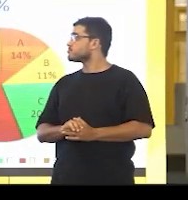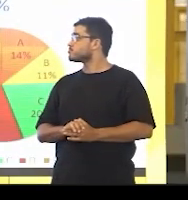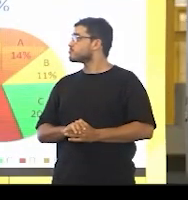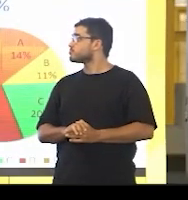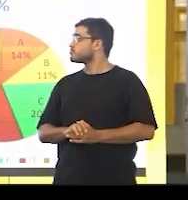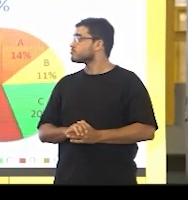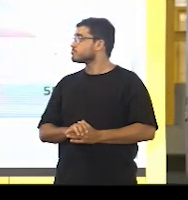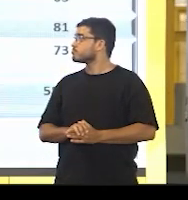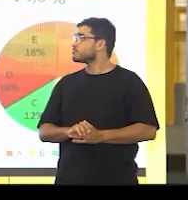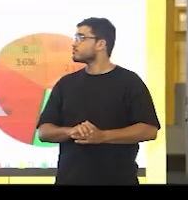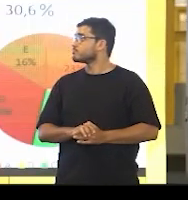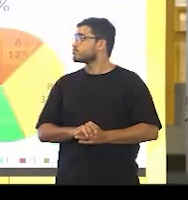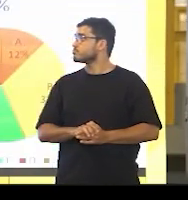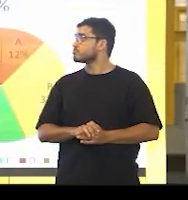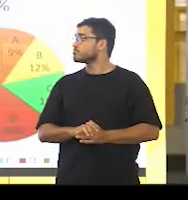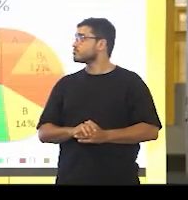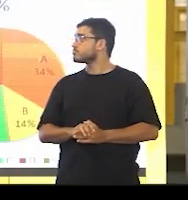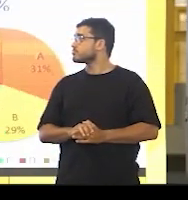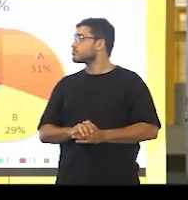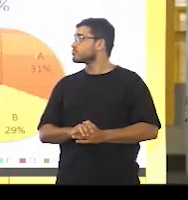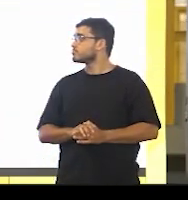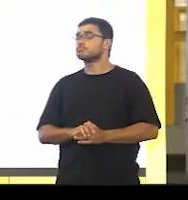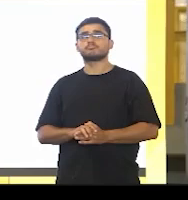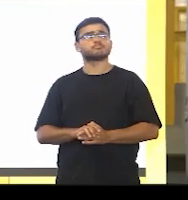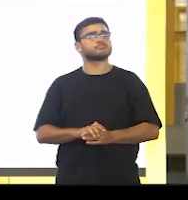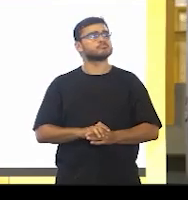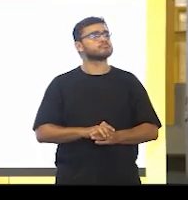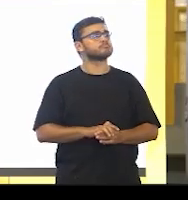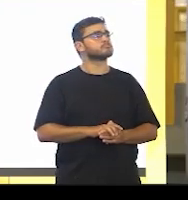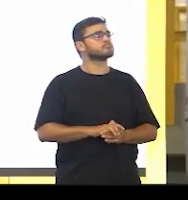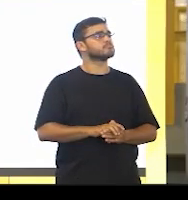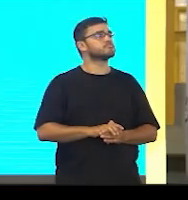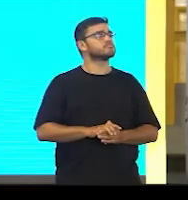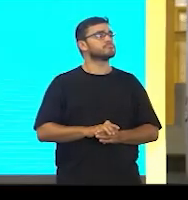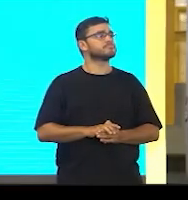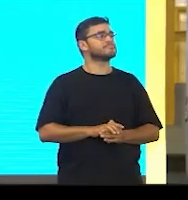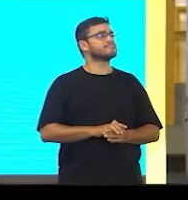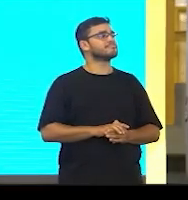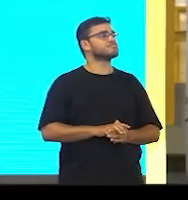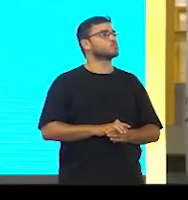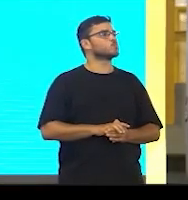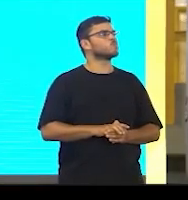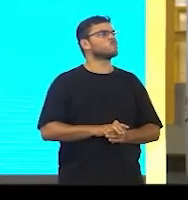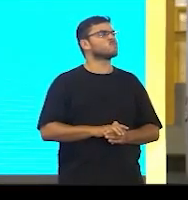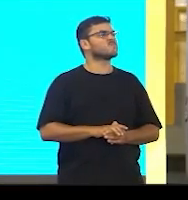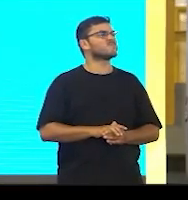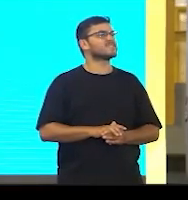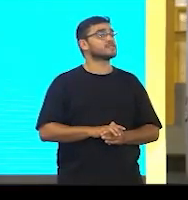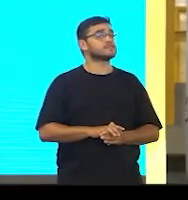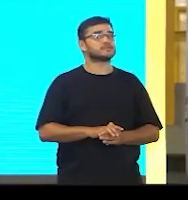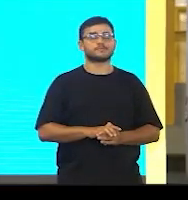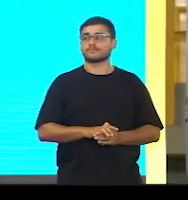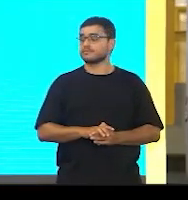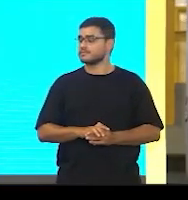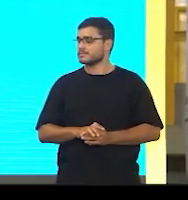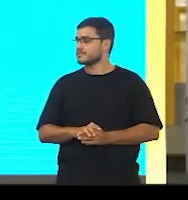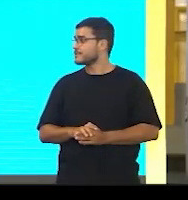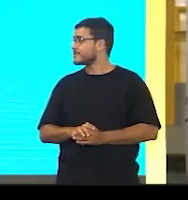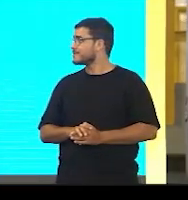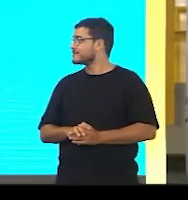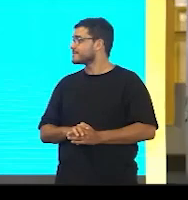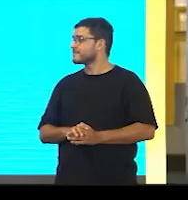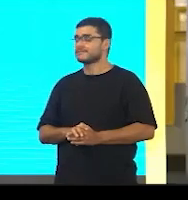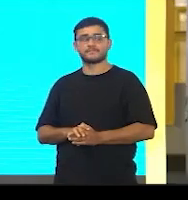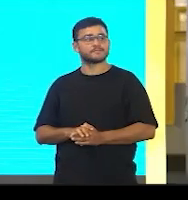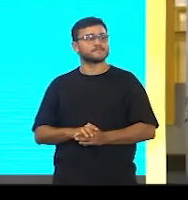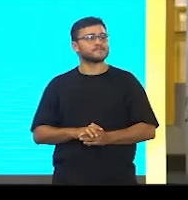Depois de mercado comum vem o quê? Gostei, quem foi? Quem foi? Levanta o braço, perguntou. Ei, já